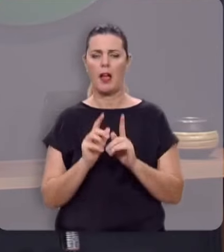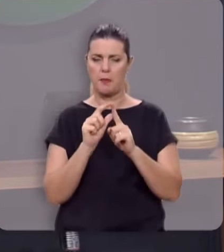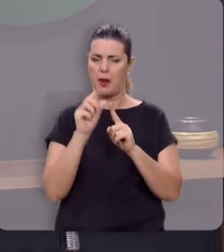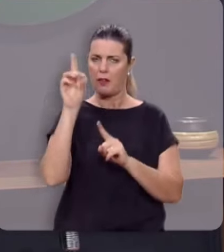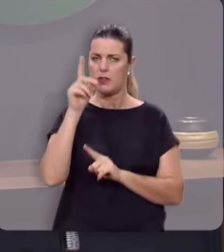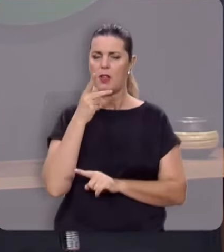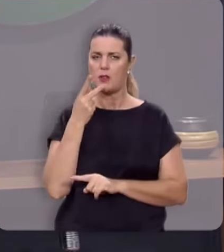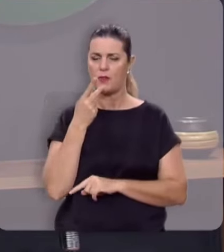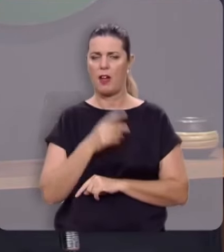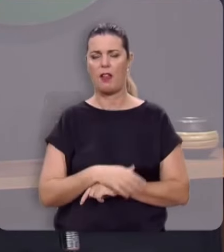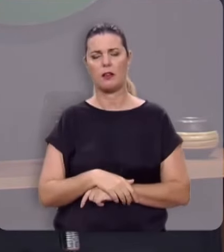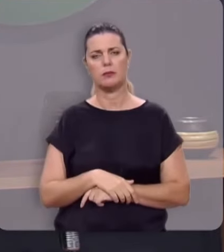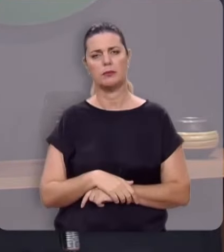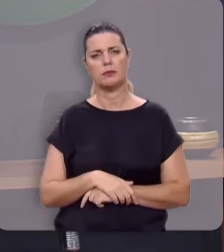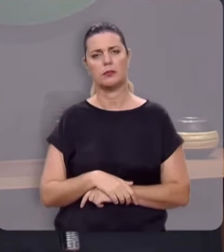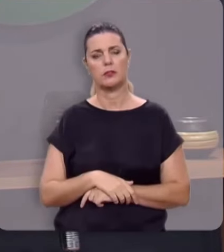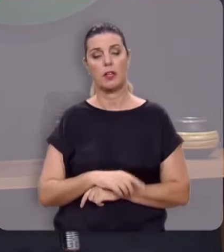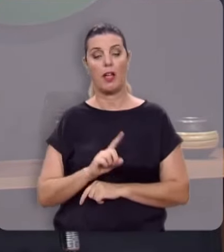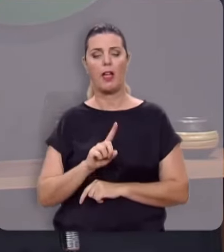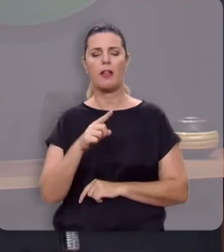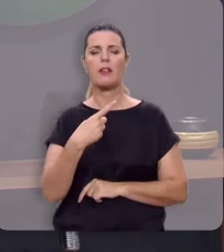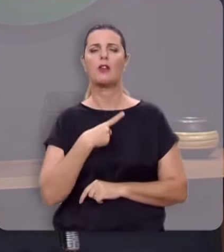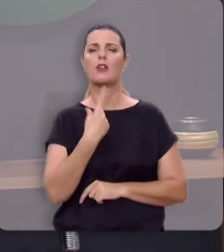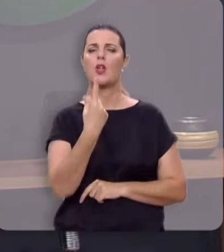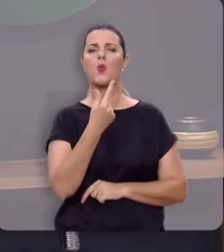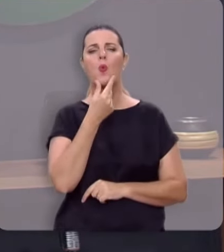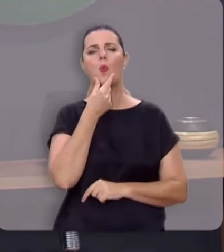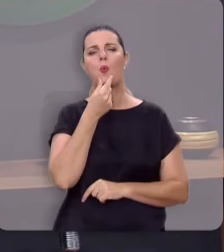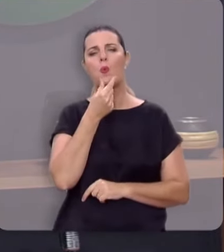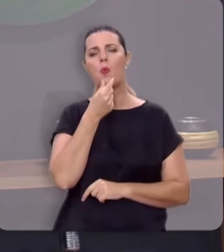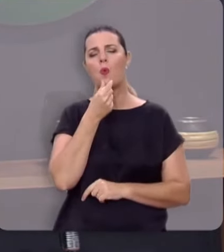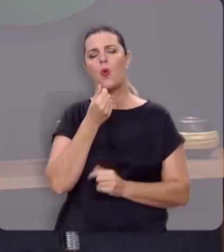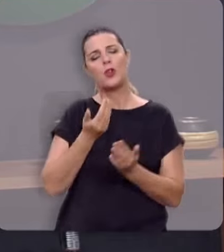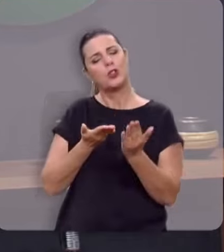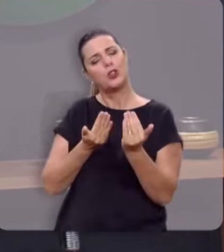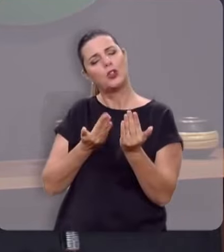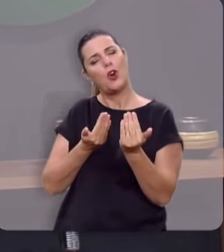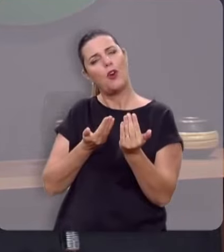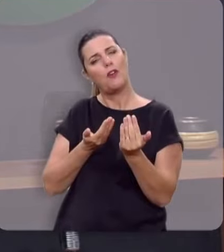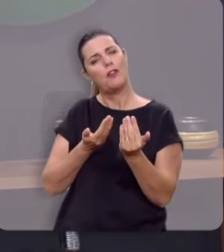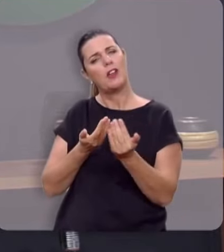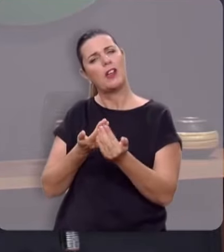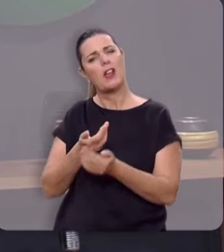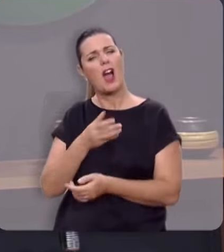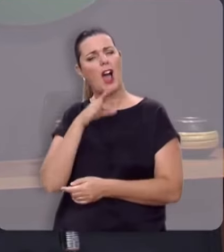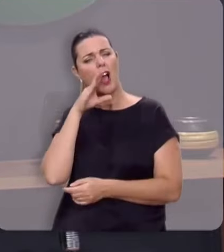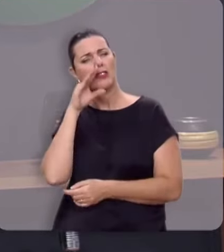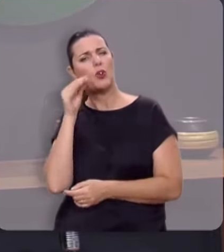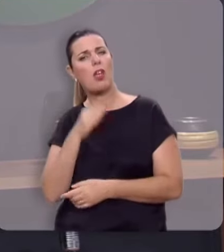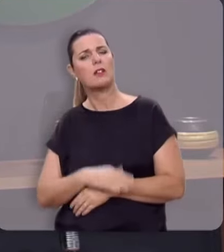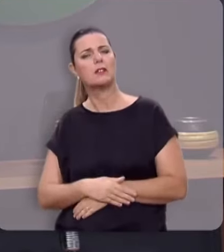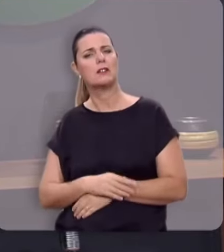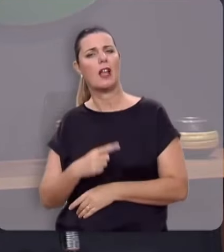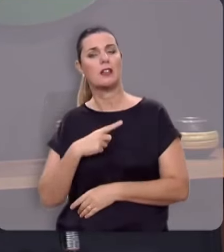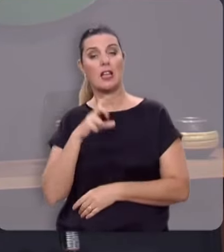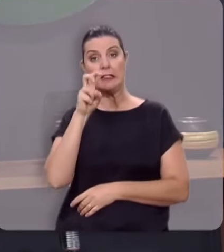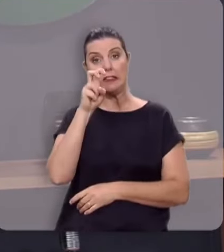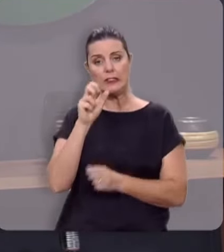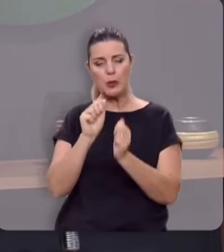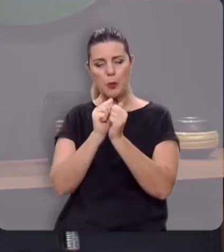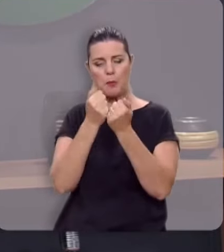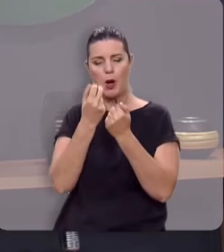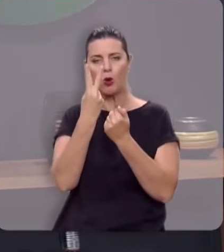Escritura que então tem um rapaz ali, um menino, tem 5 pães e 2